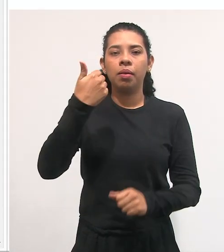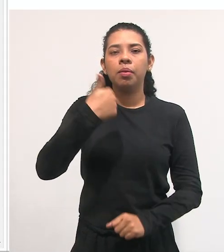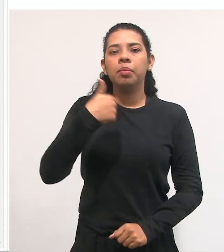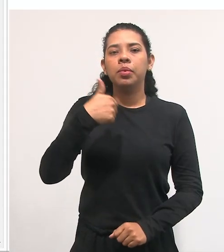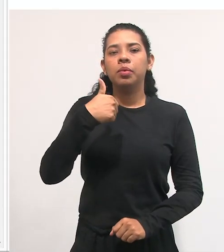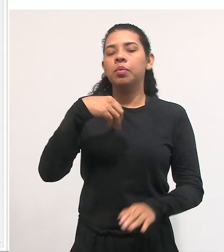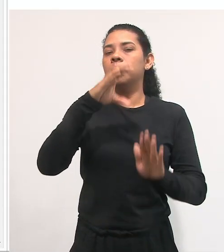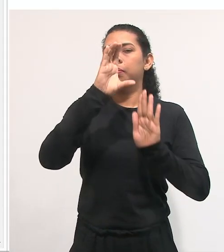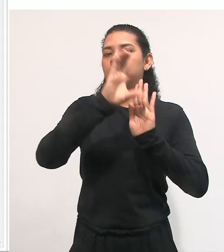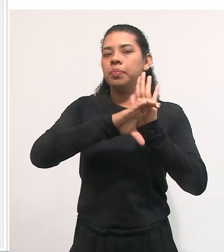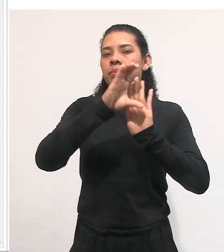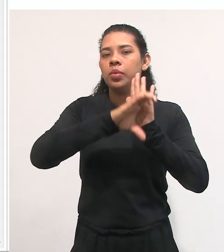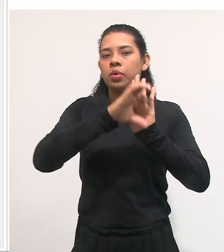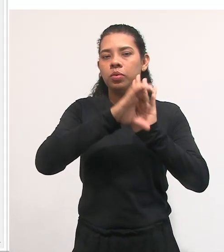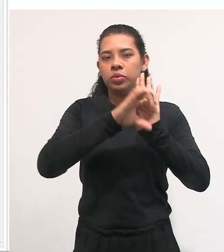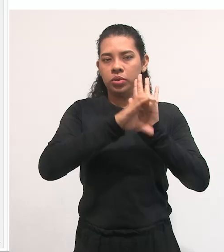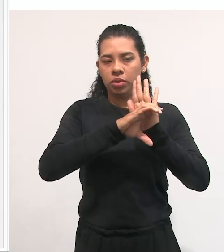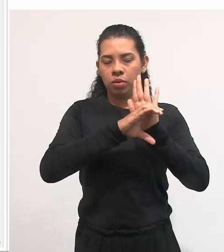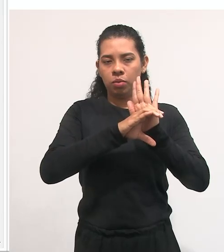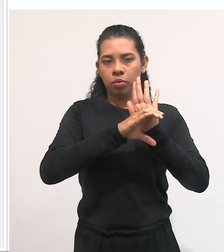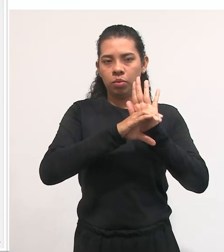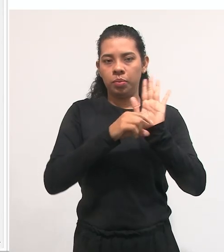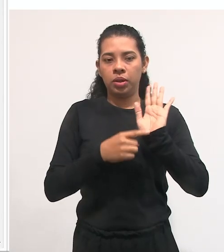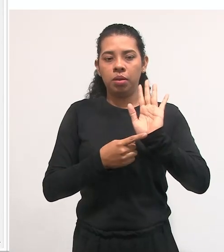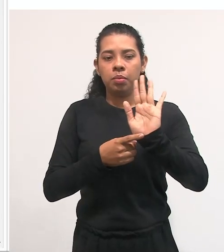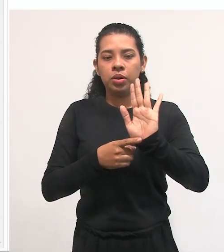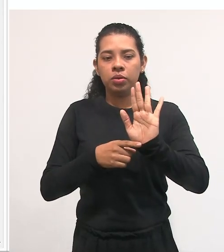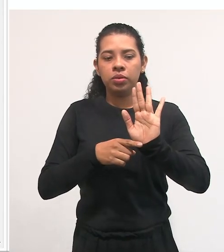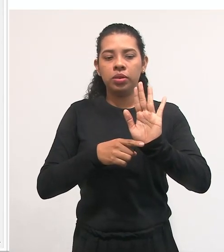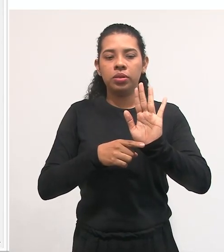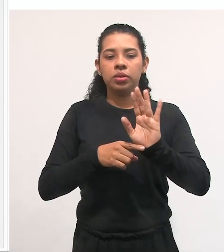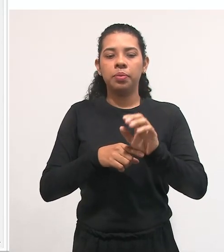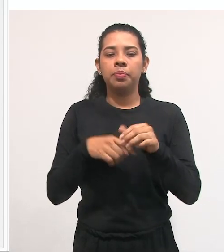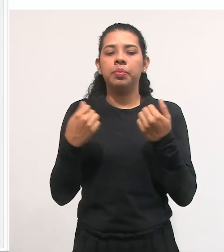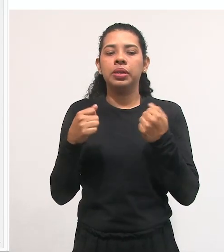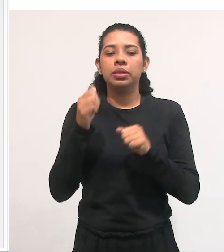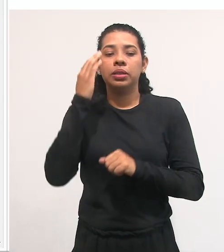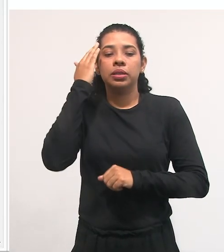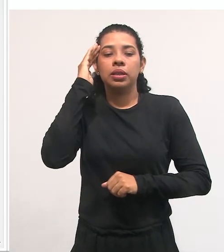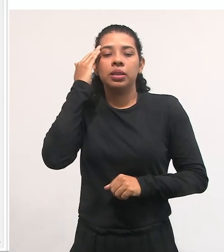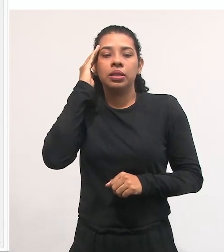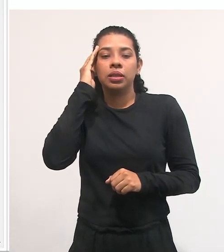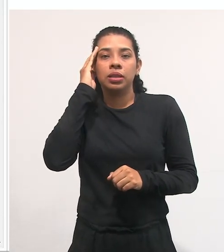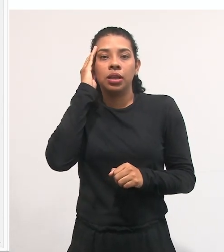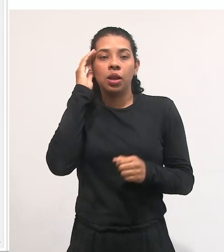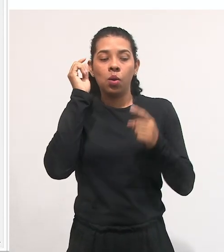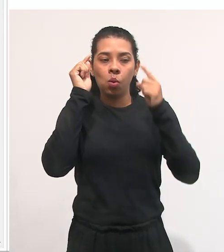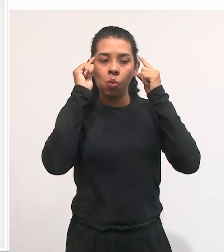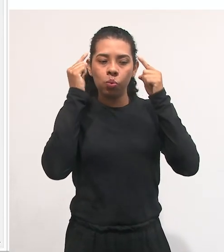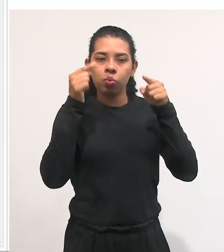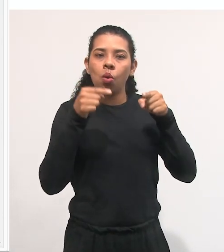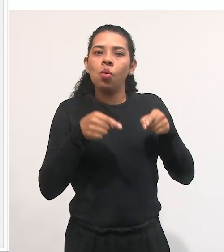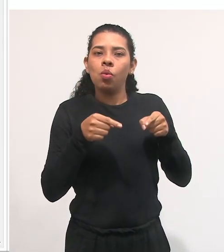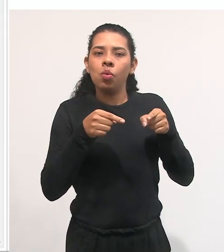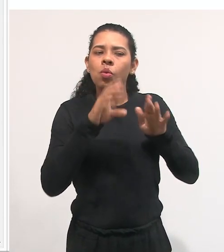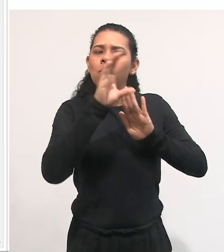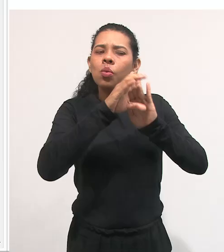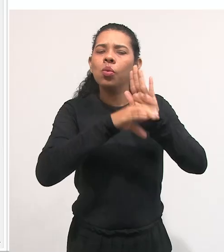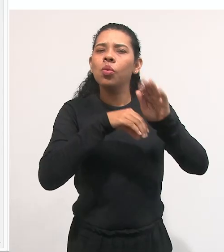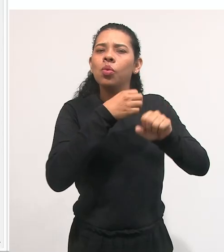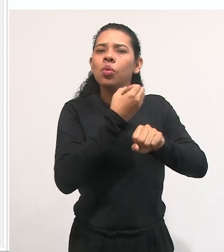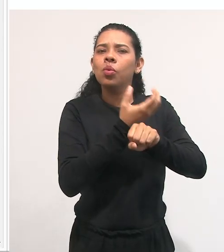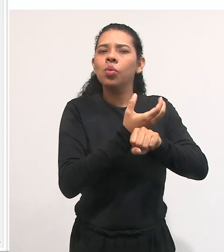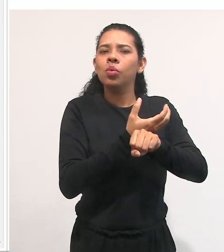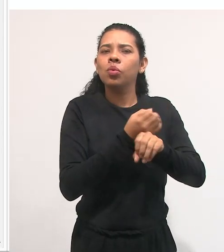os currículos a que se refere o caput devem abranger obrigatoriamente. Então, o que tem no nosso currículo? Olha ali